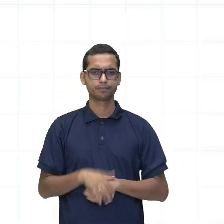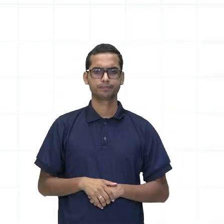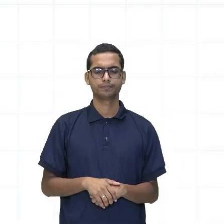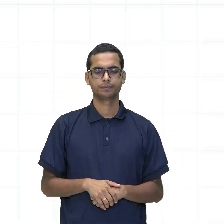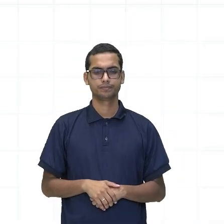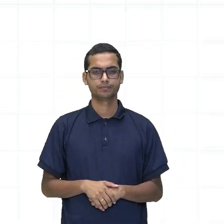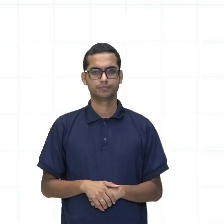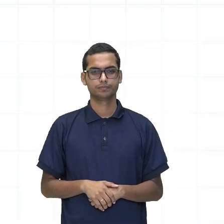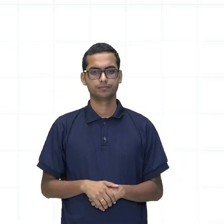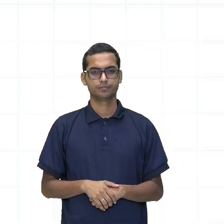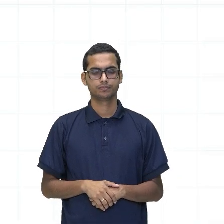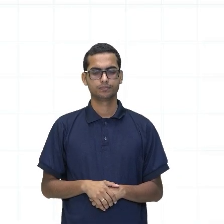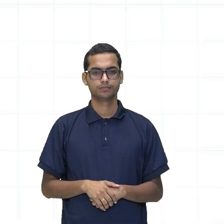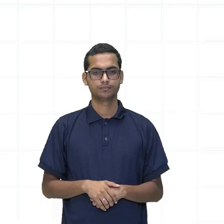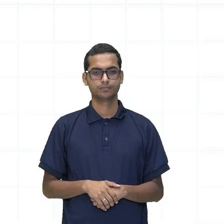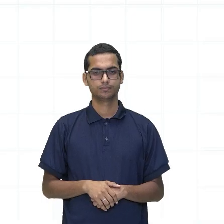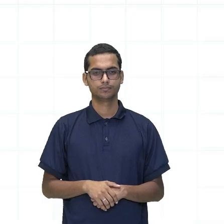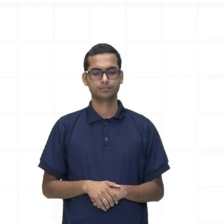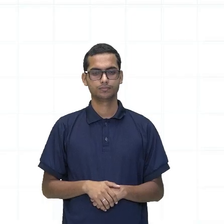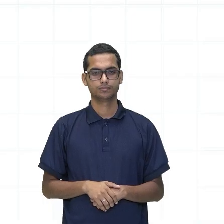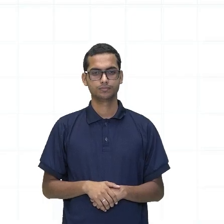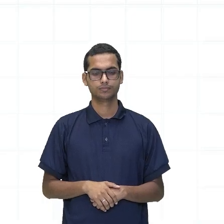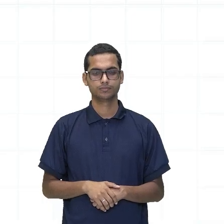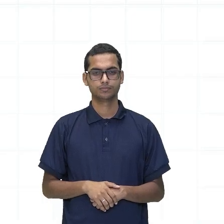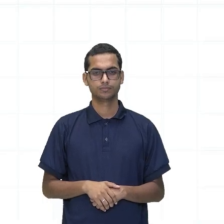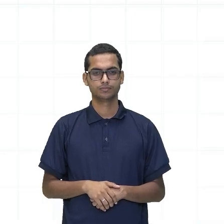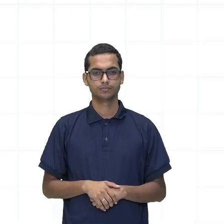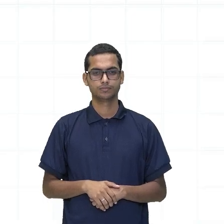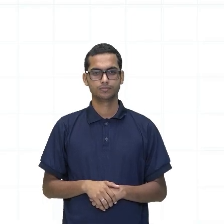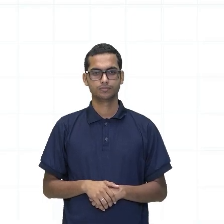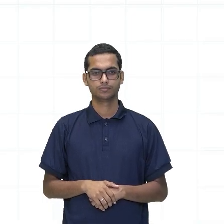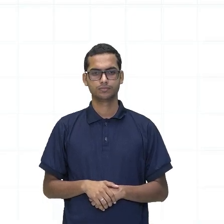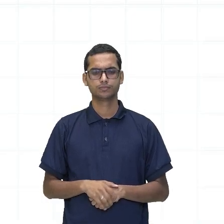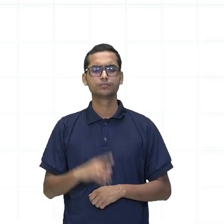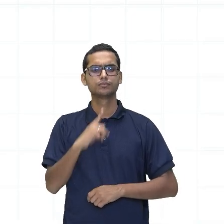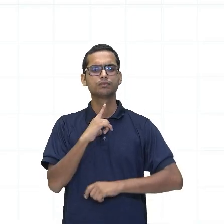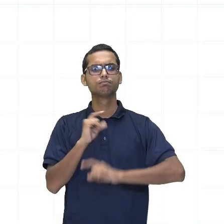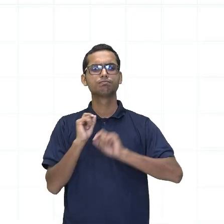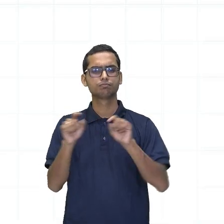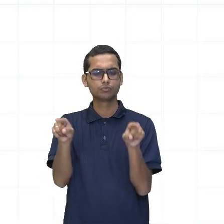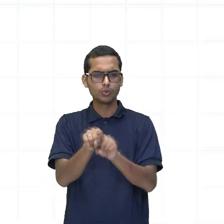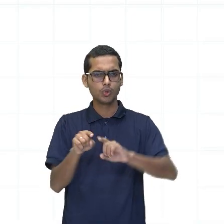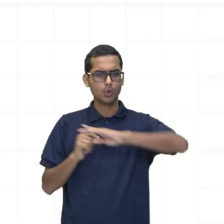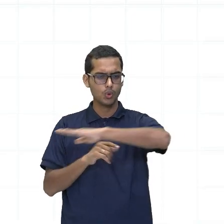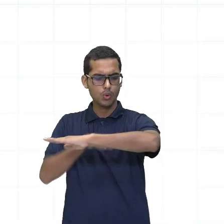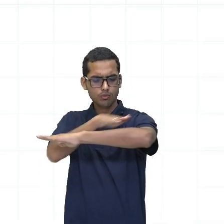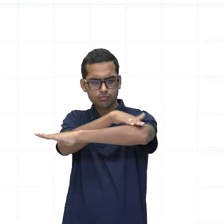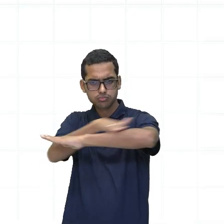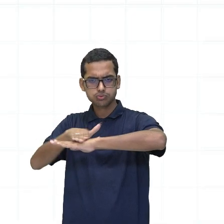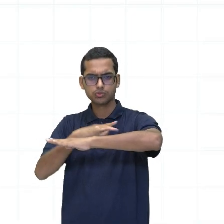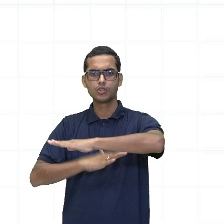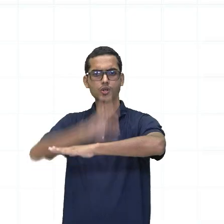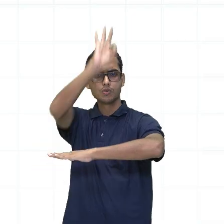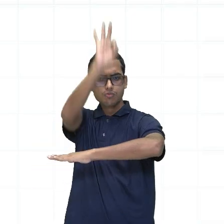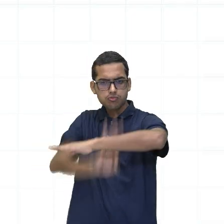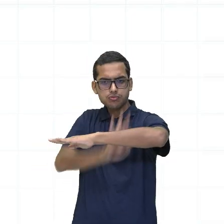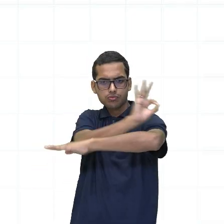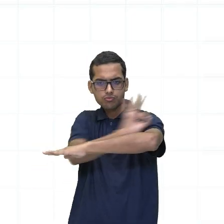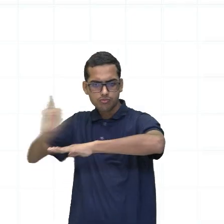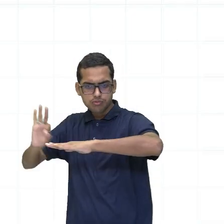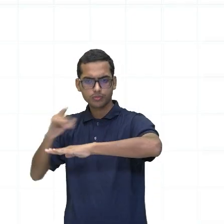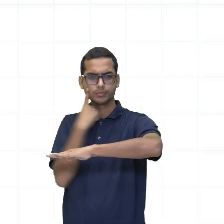o coeficiente a, que é o 2, se eu colocar ele negativo, se eu colocar um menos, o que que vai acontecer? Quando o a